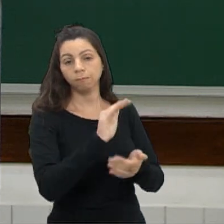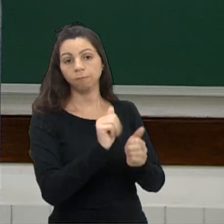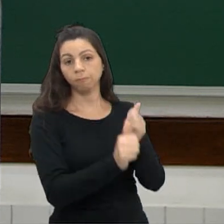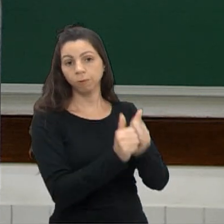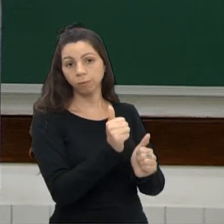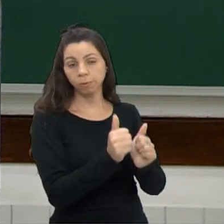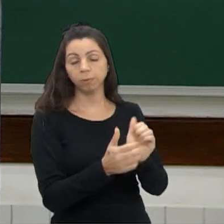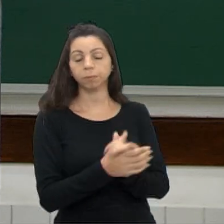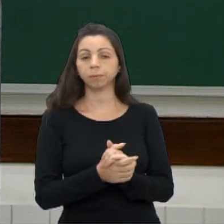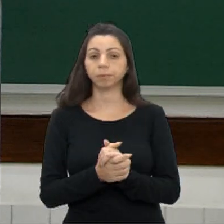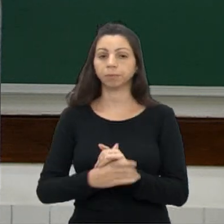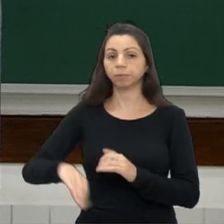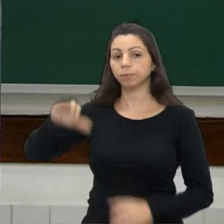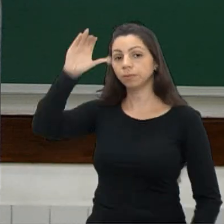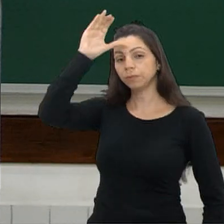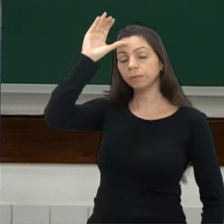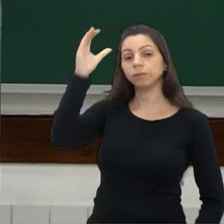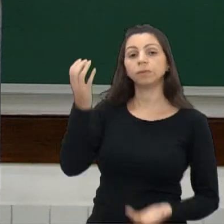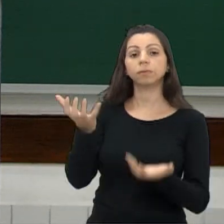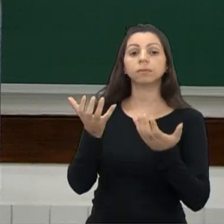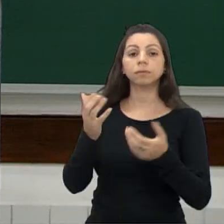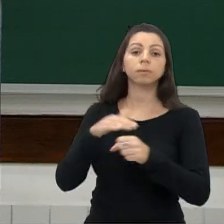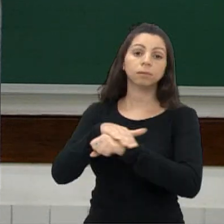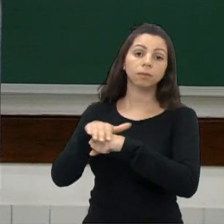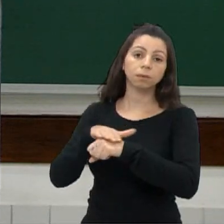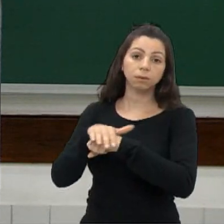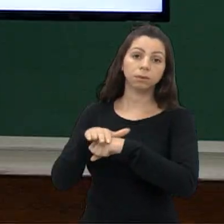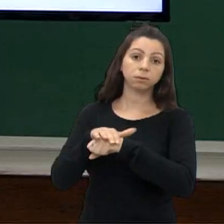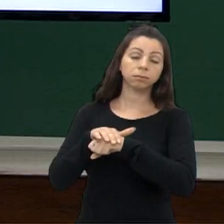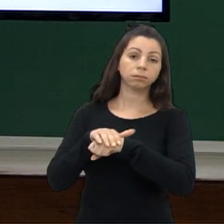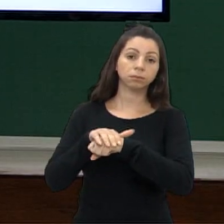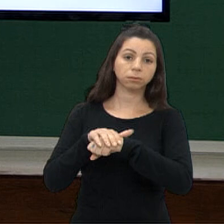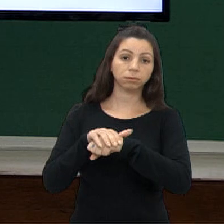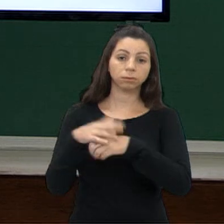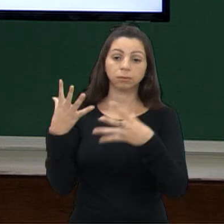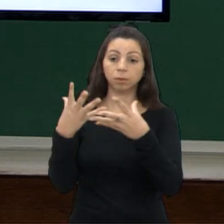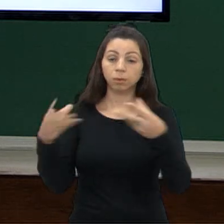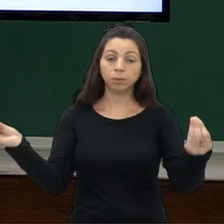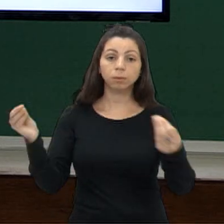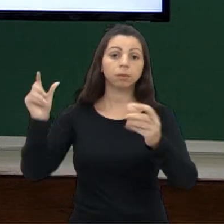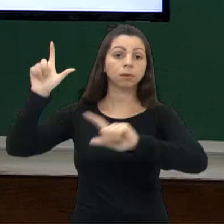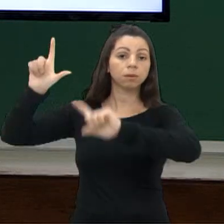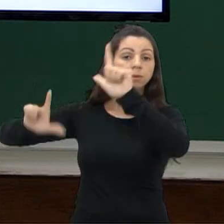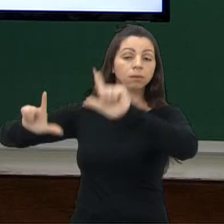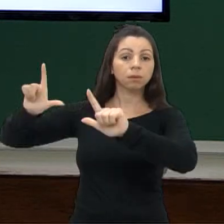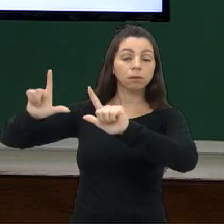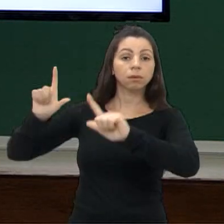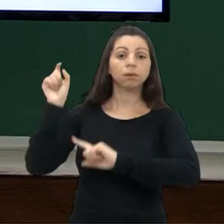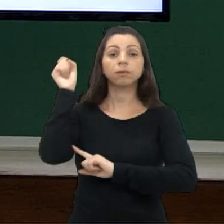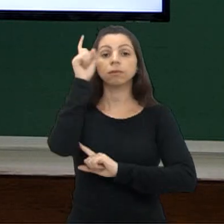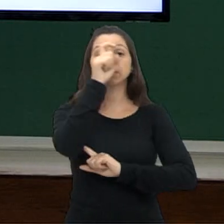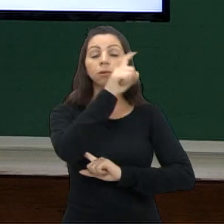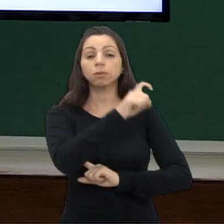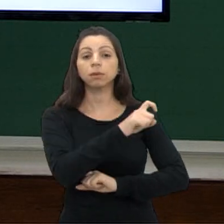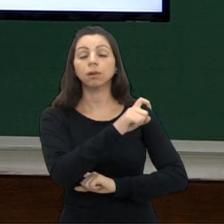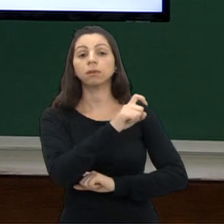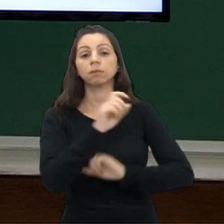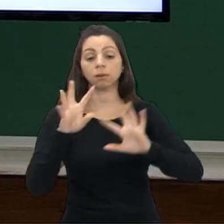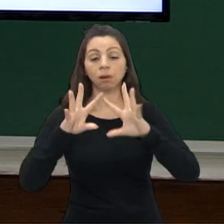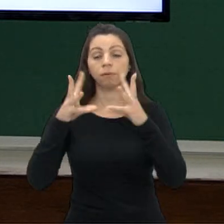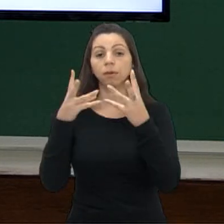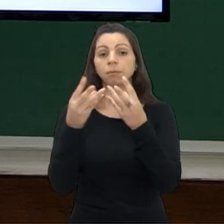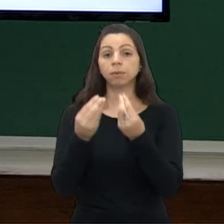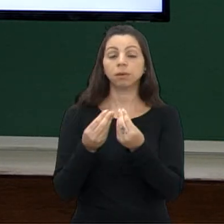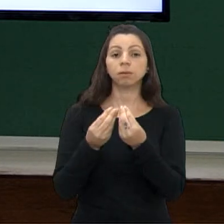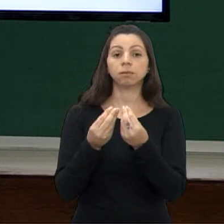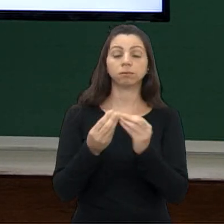que eles falem sobre o sumiço da TV. Lembra? O sumiço da TV é a dificuldade que essa família está encontrando,